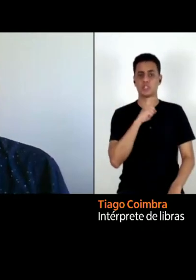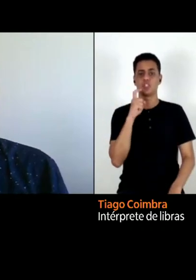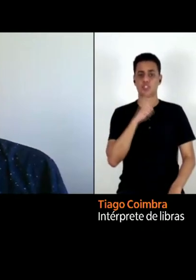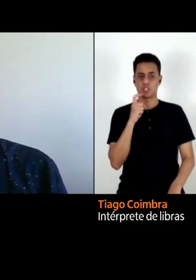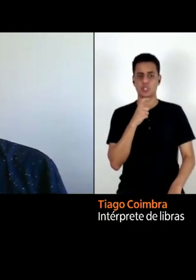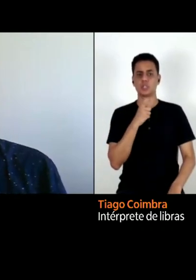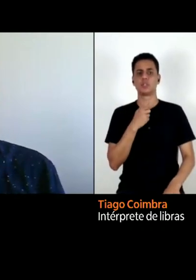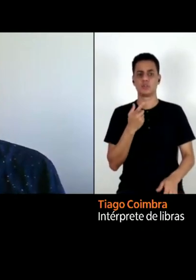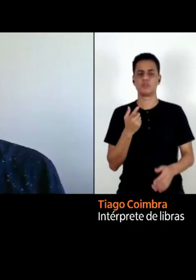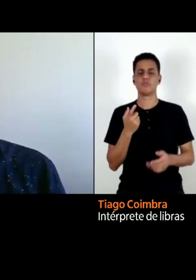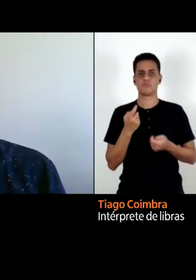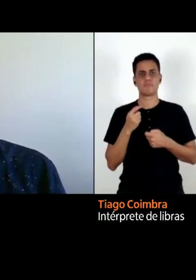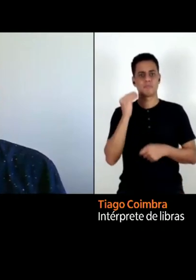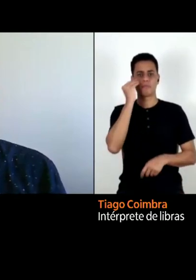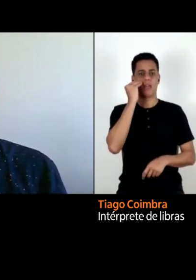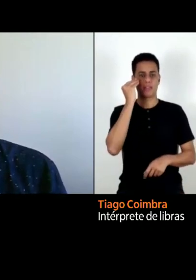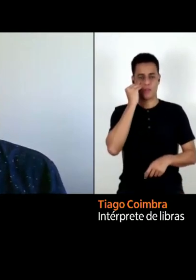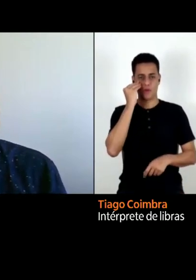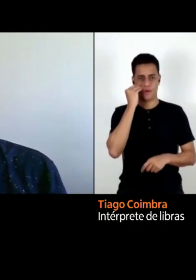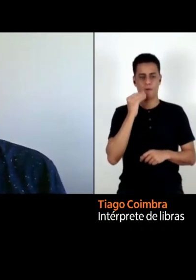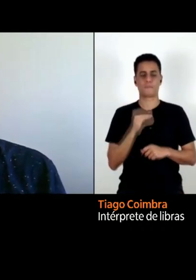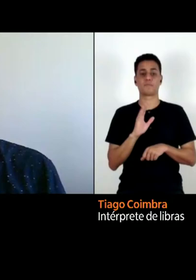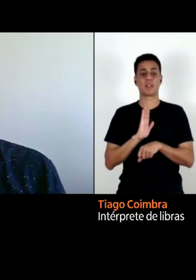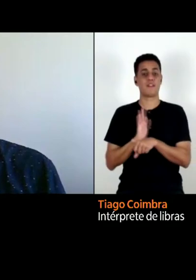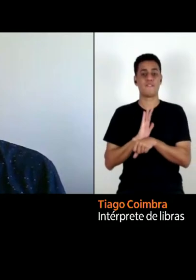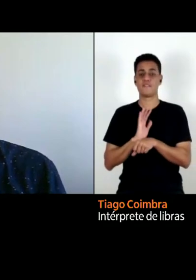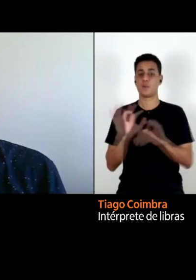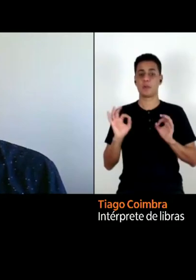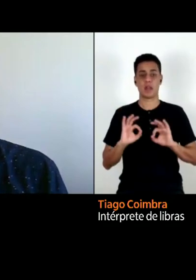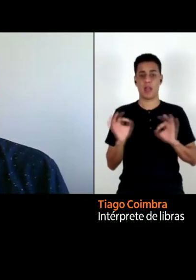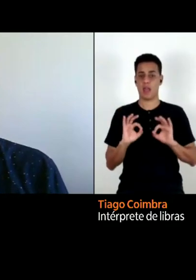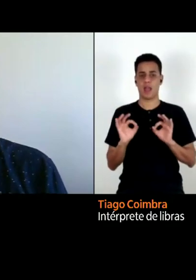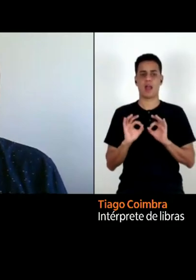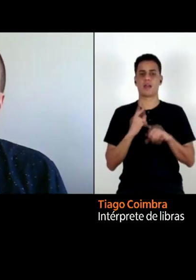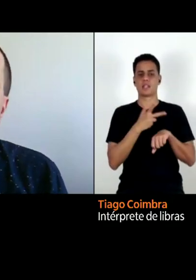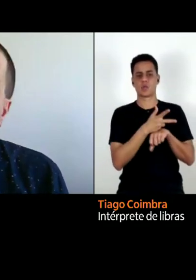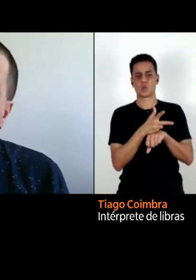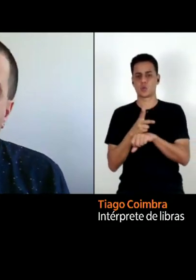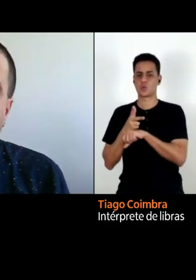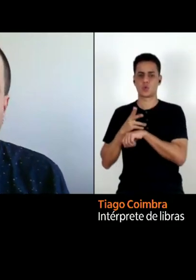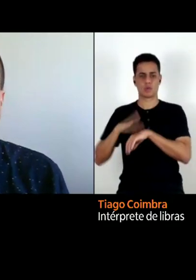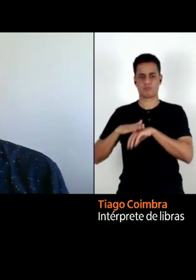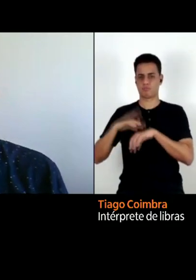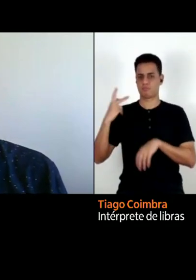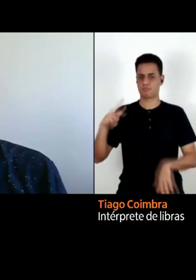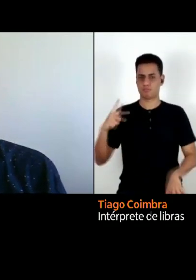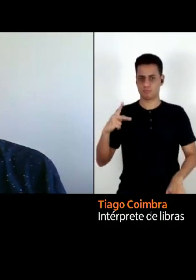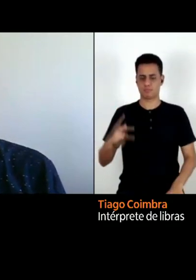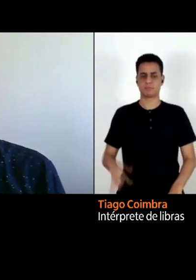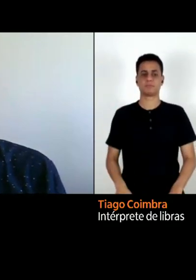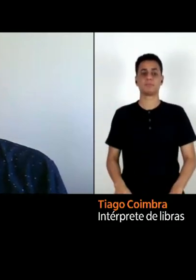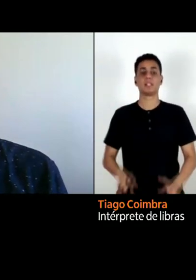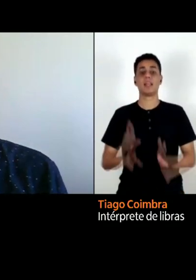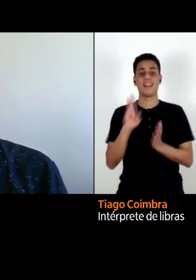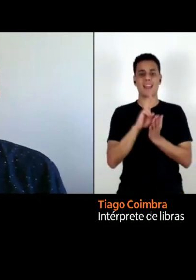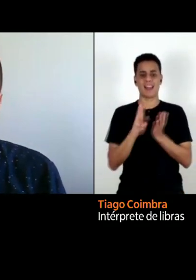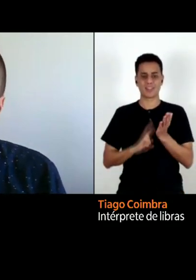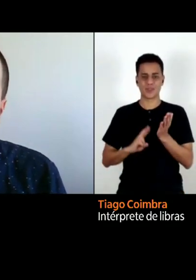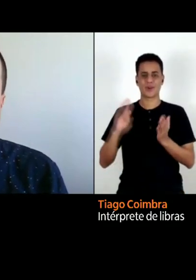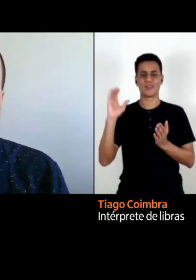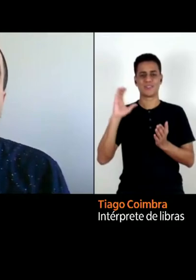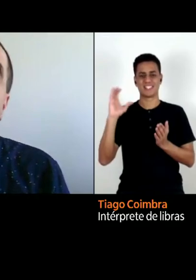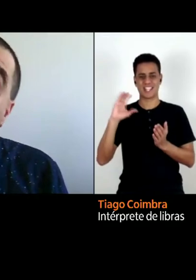bufo, e o filme não ter sido mesmo cinematografado por ele. E o relatório científico anexado ao pedido